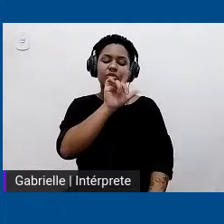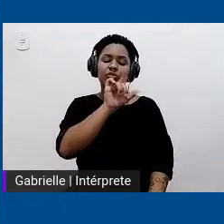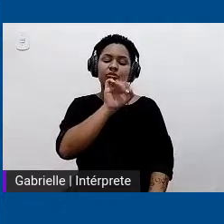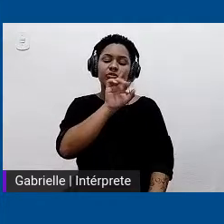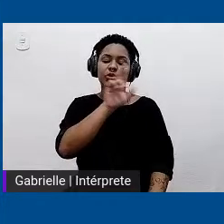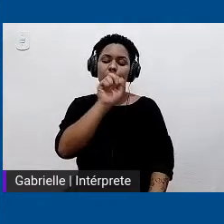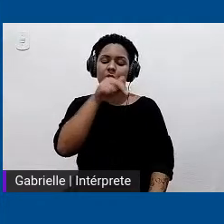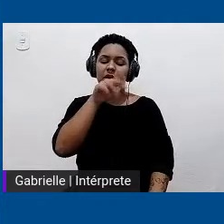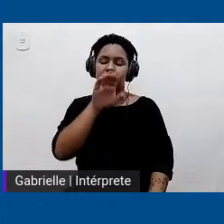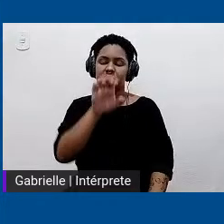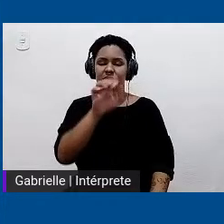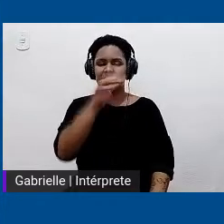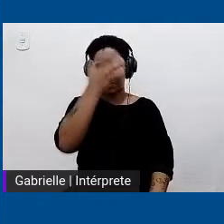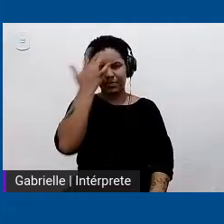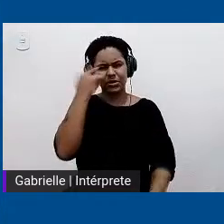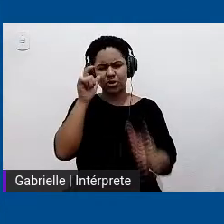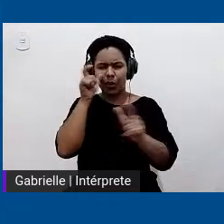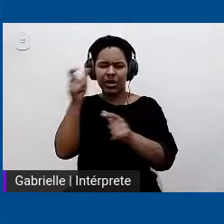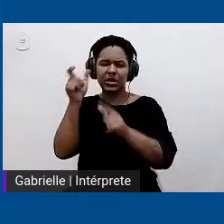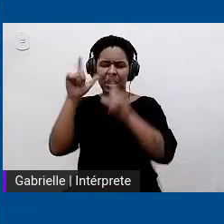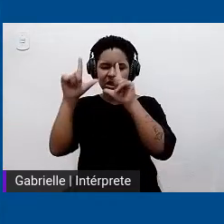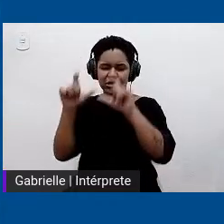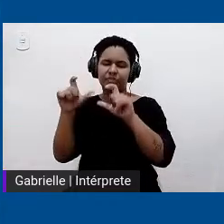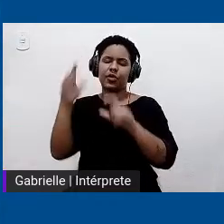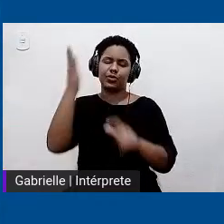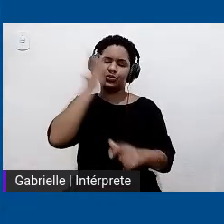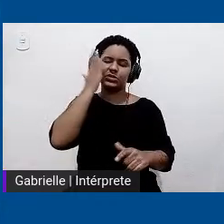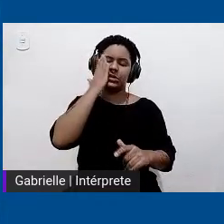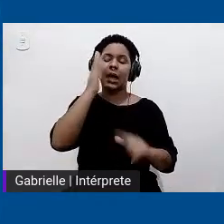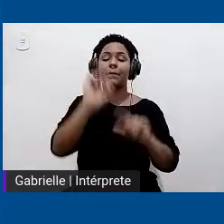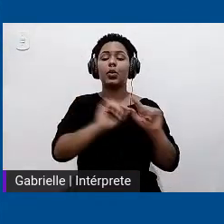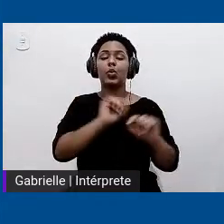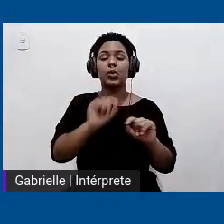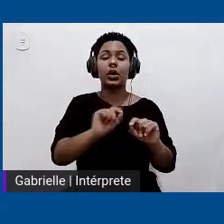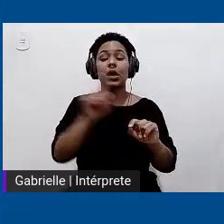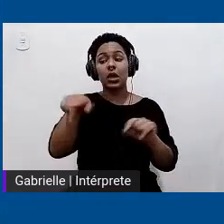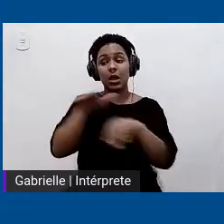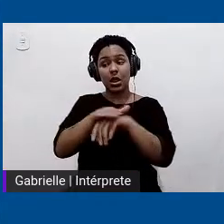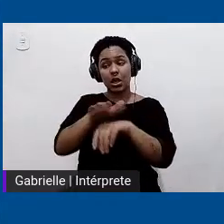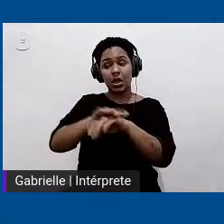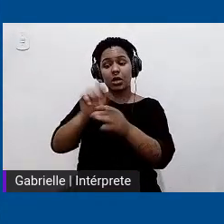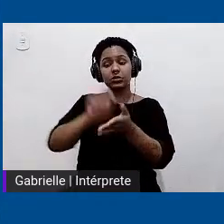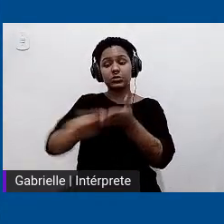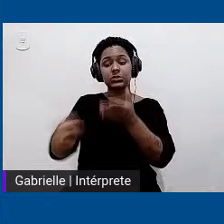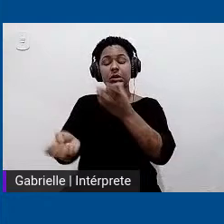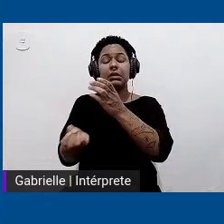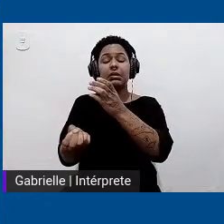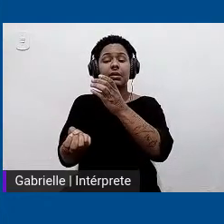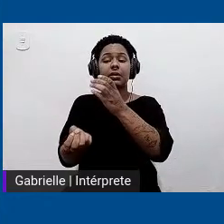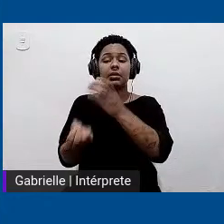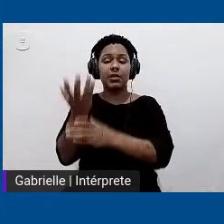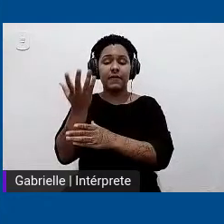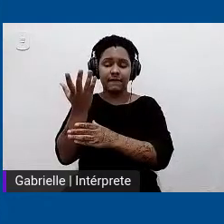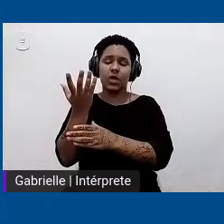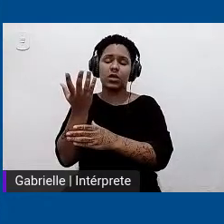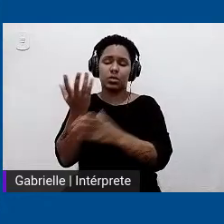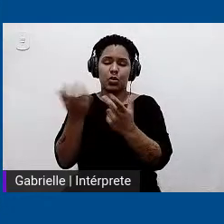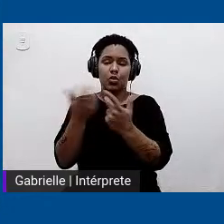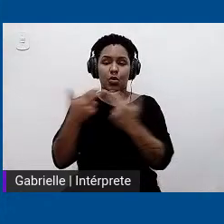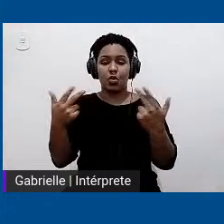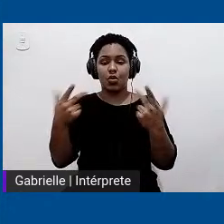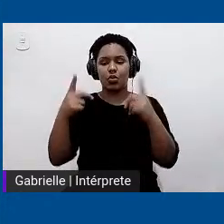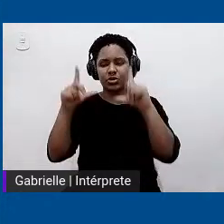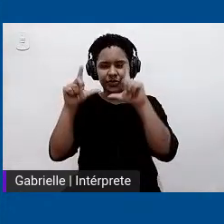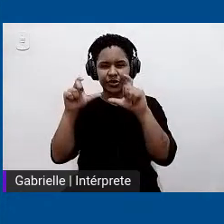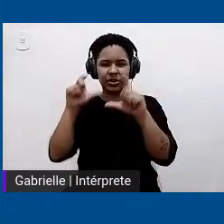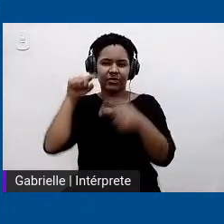quem se interessa por fotografia sabe, autor de uma invenção isolada da fotografia aqui